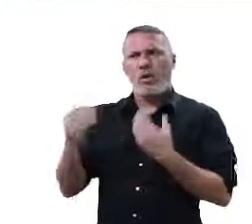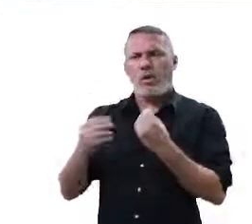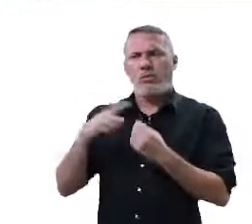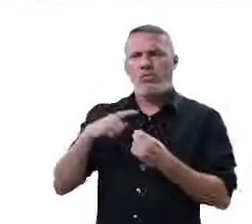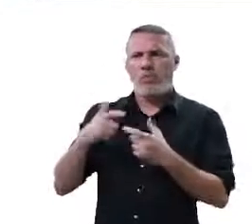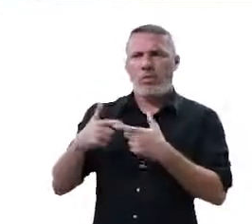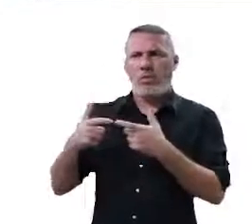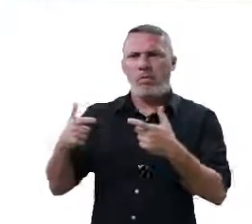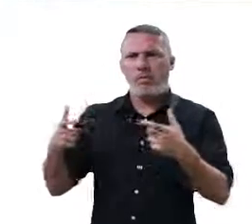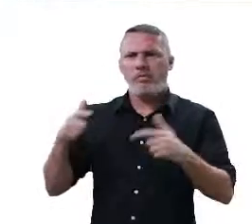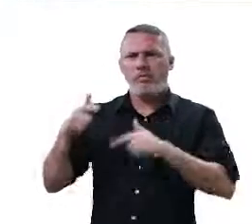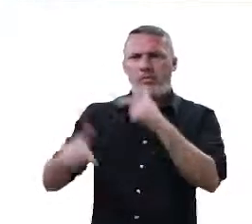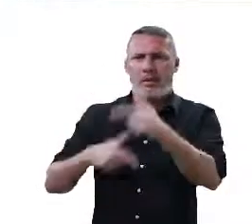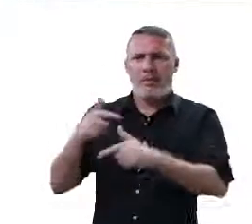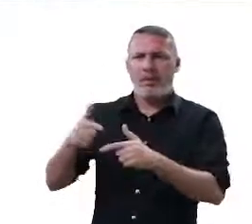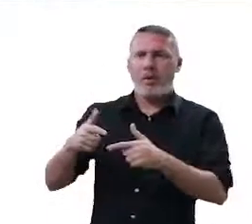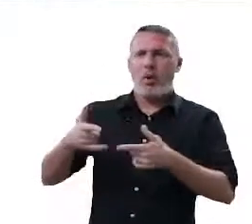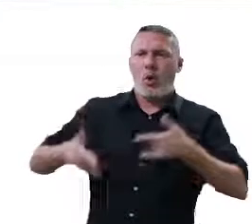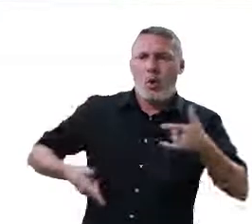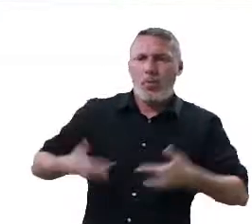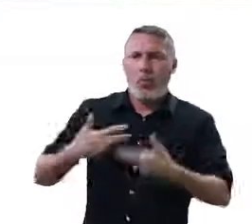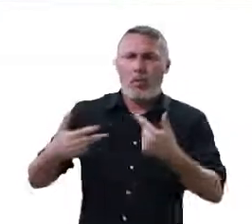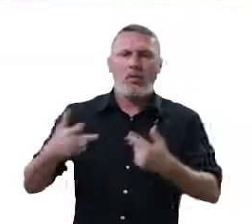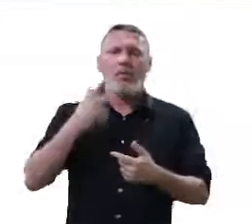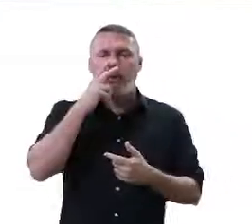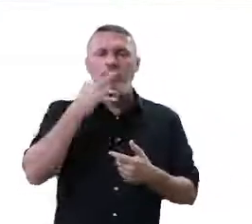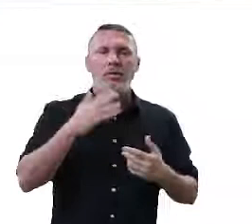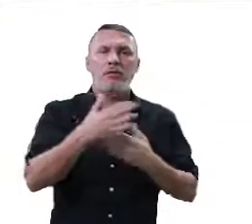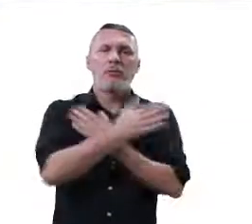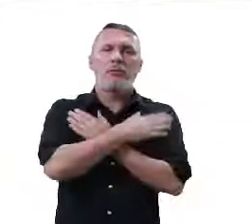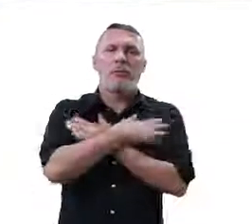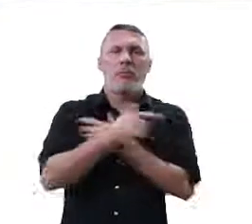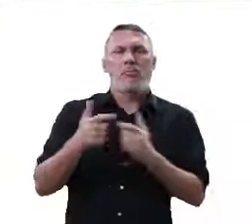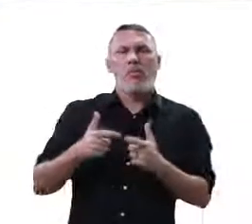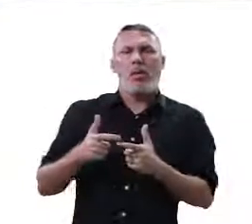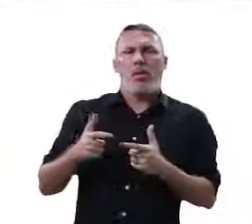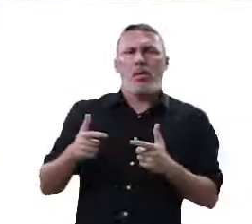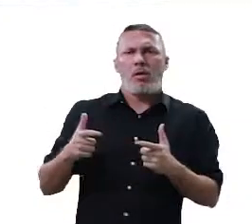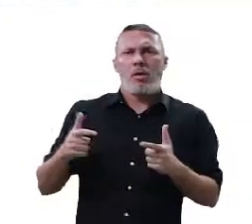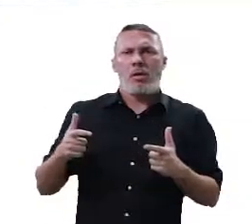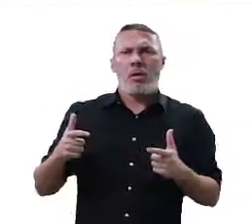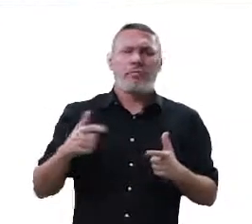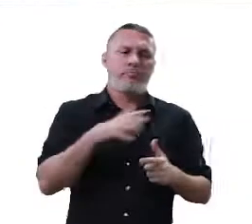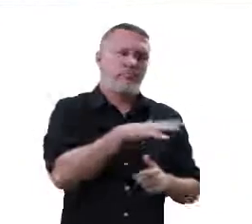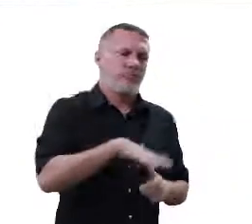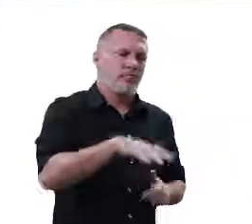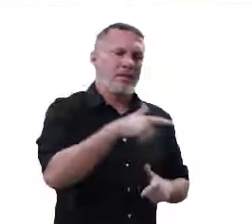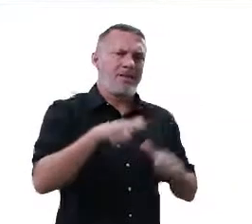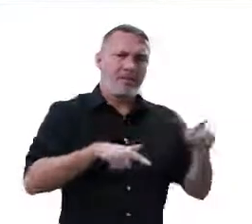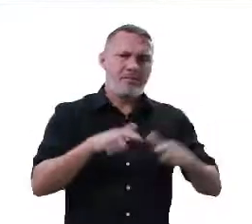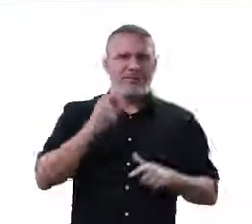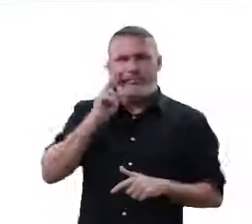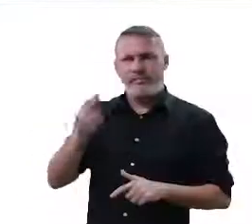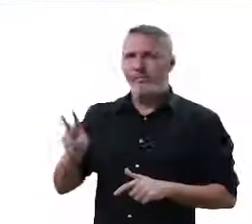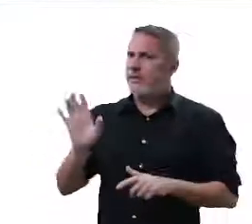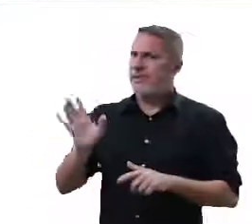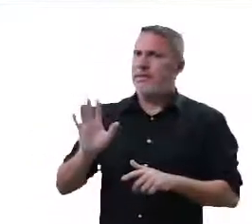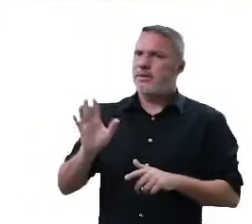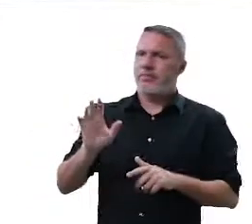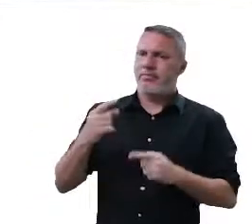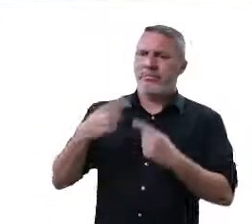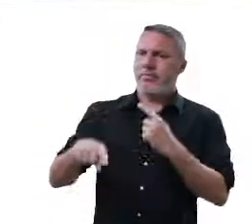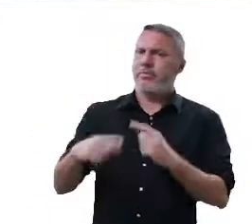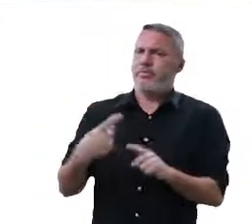de produção tirava o emprego dos trabalhadores. Então, obviamente, né, uma percepção mais imediata